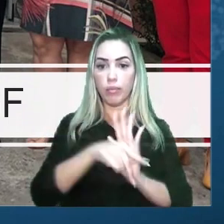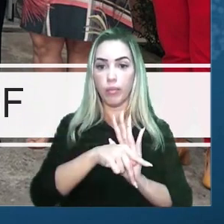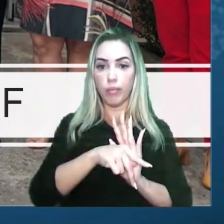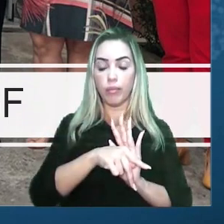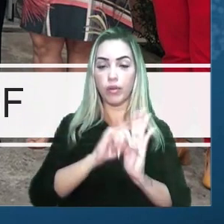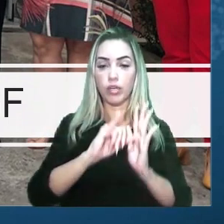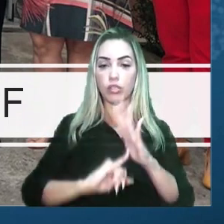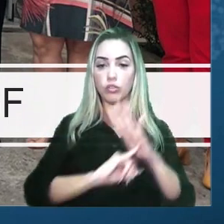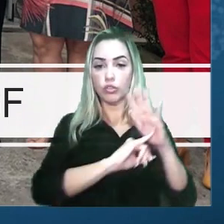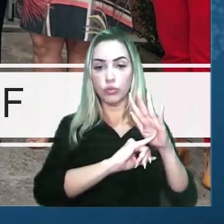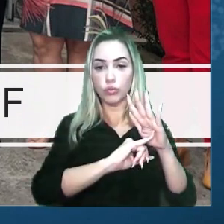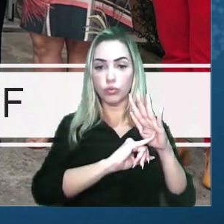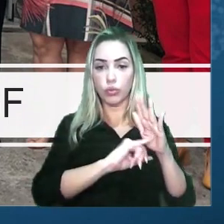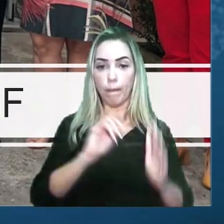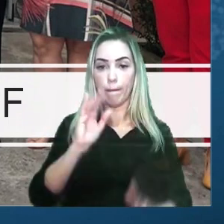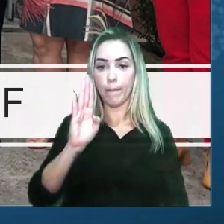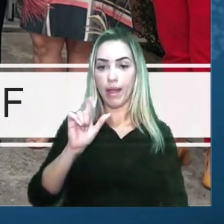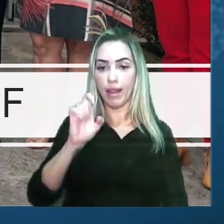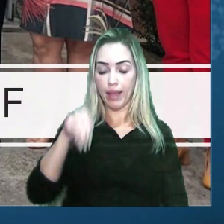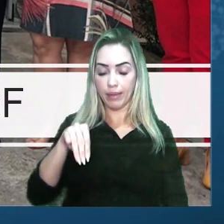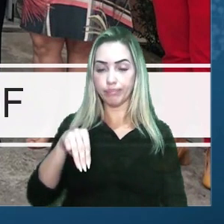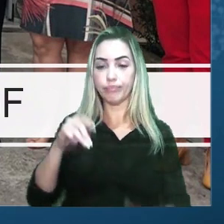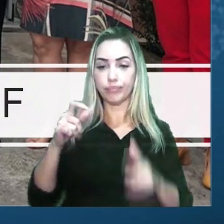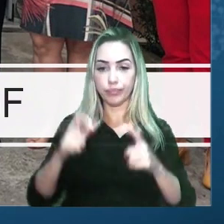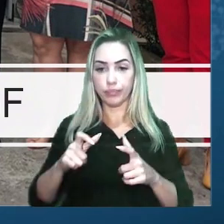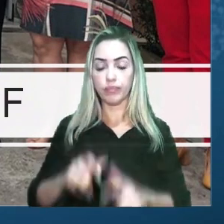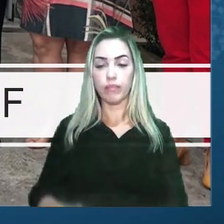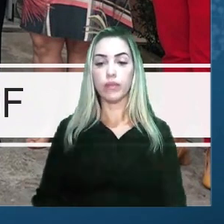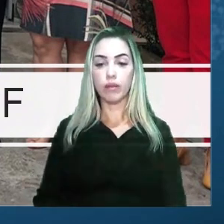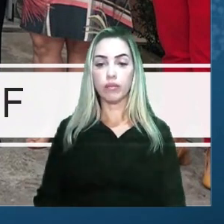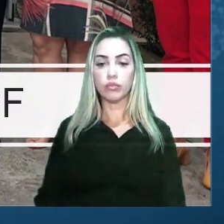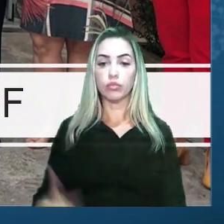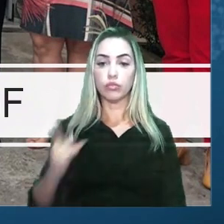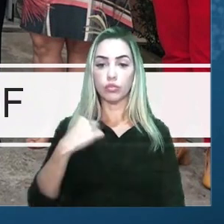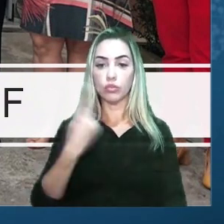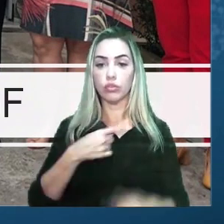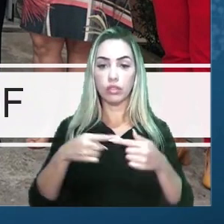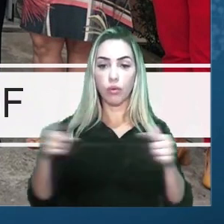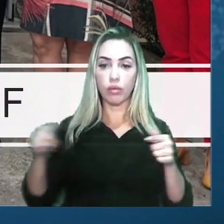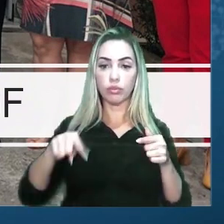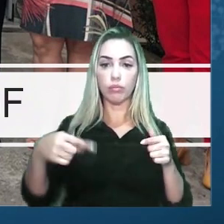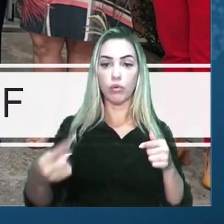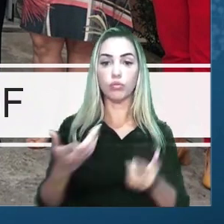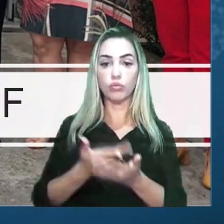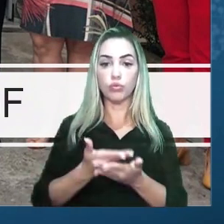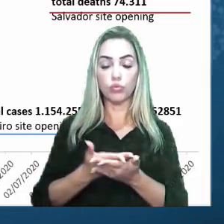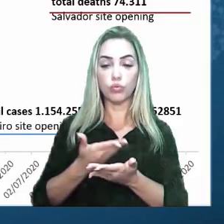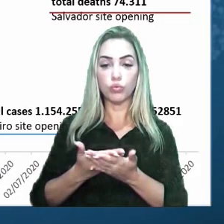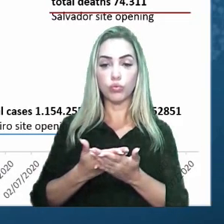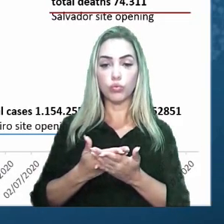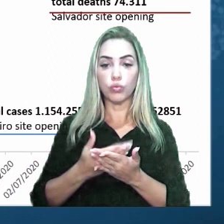Instituto lá em Belém, Evandro Chagas, em Belém, e que nós inauguramos um pouco depois com estudos de